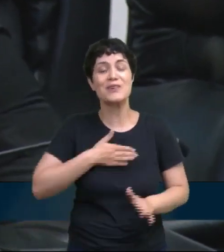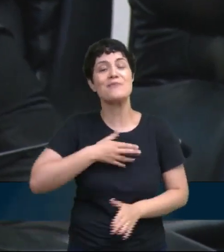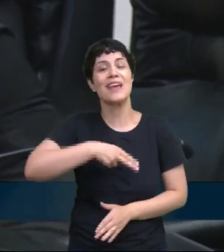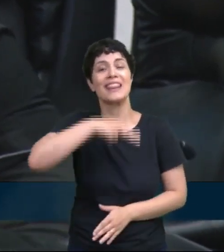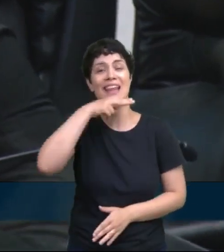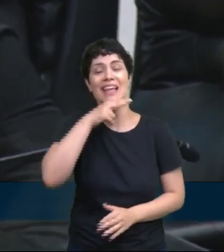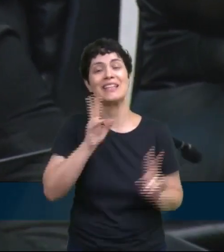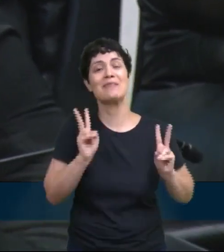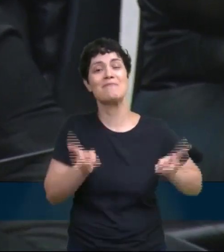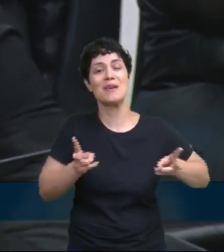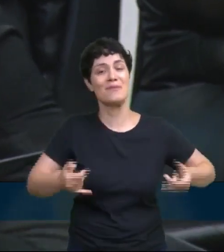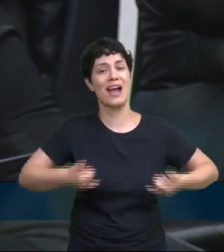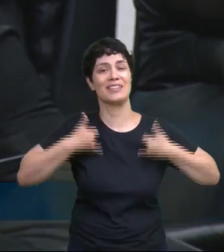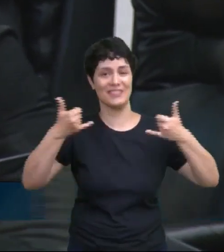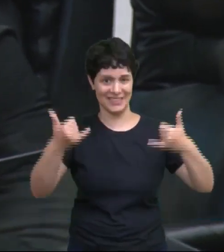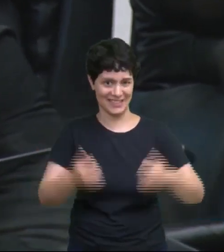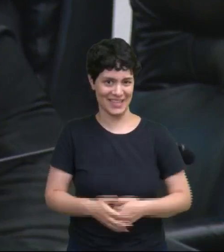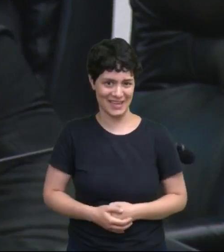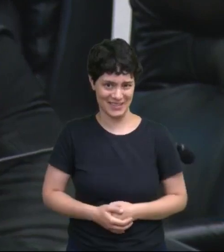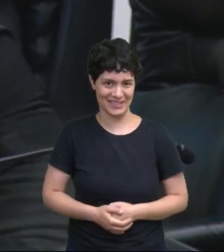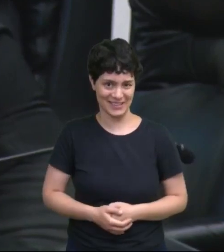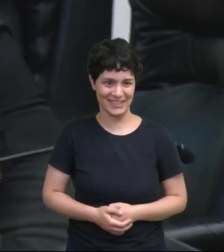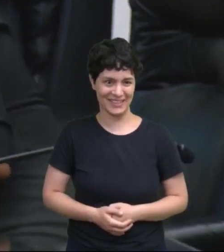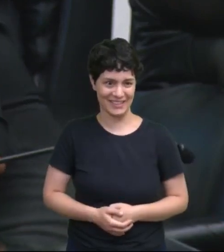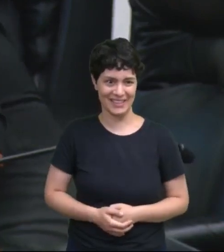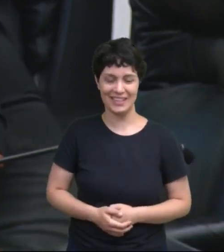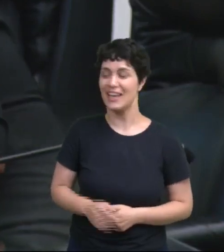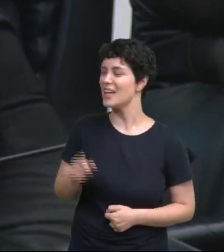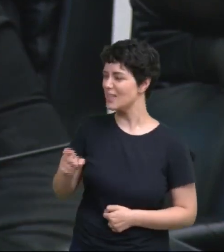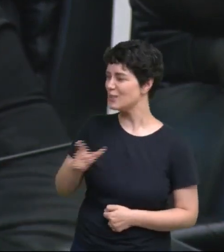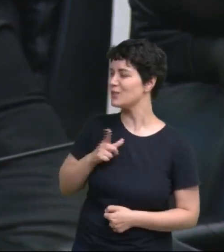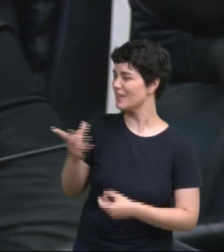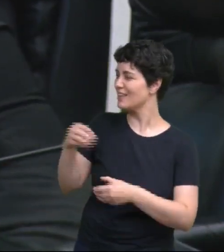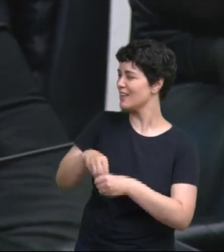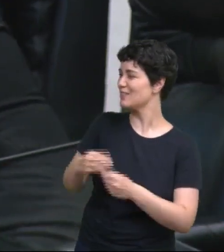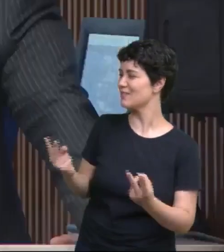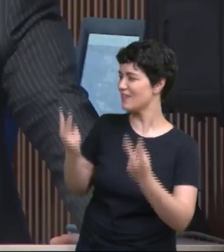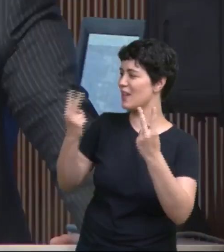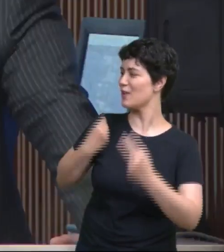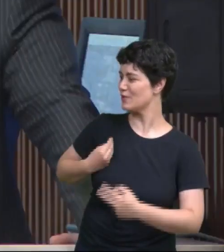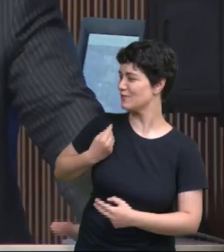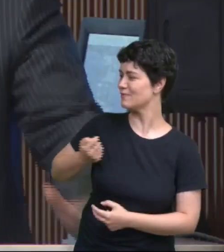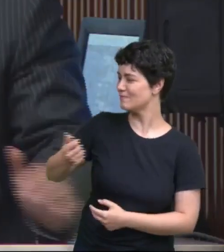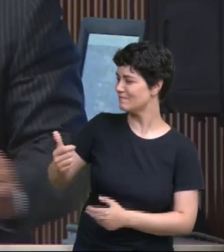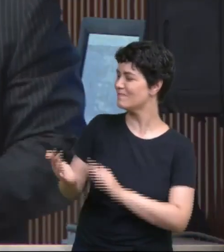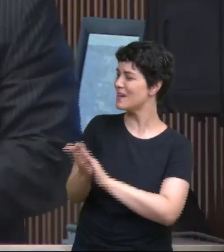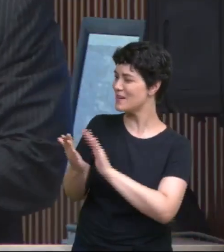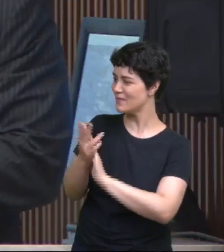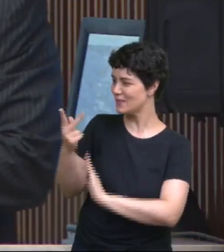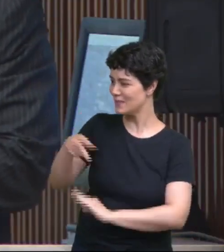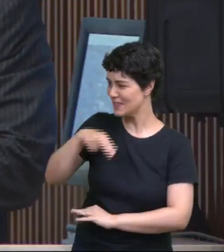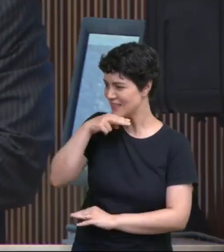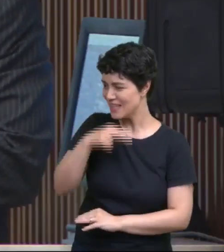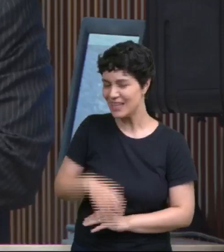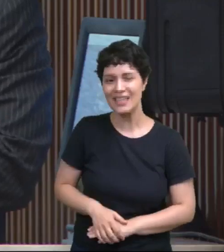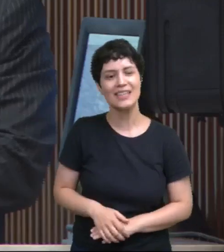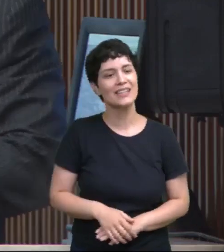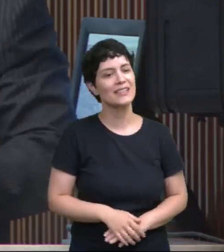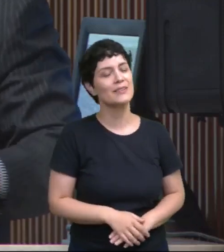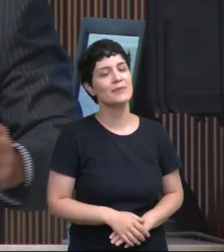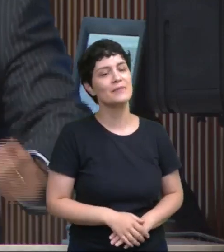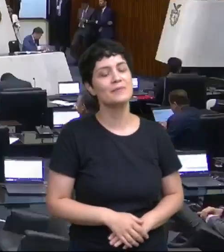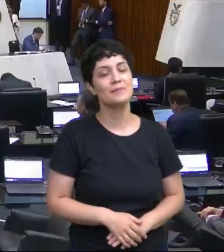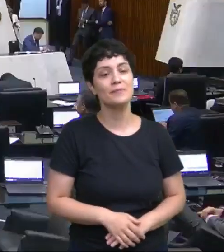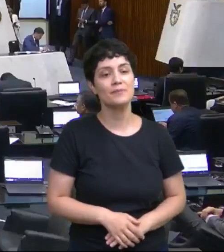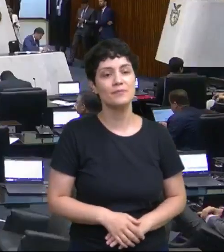5. É isso que vale a vida, Marli. Ayla. Parabéns. Ayla. Deputado Arius. Então, parabéns ao seu pai. Maurício,